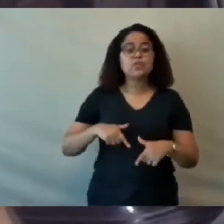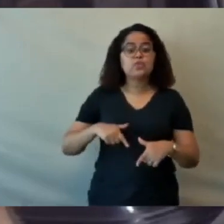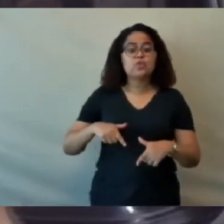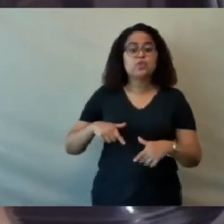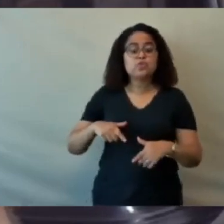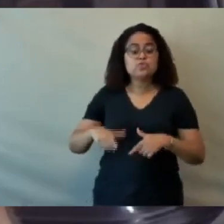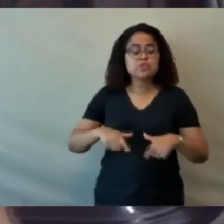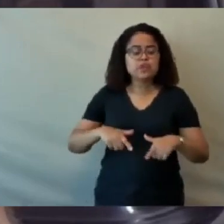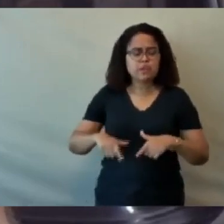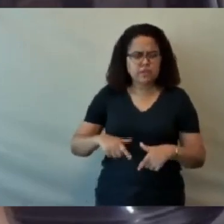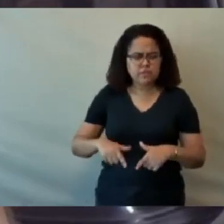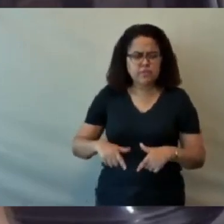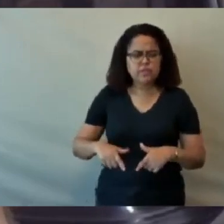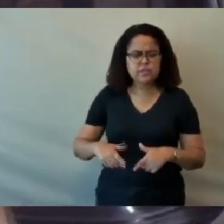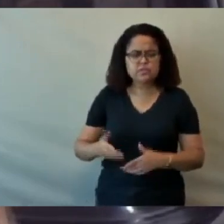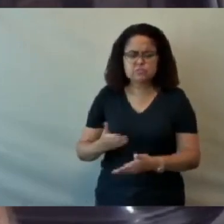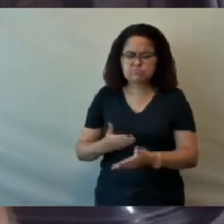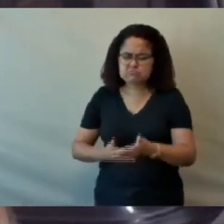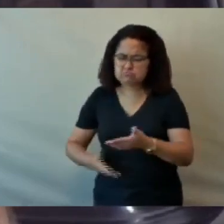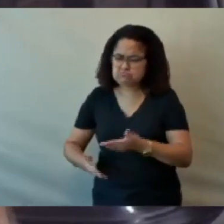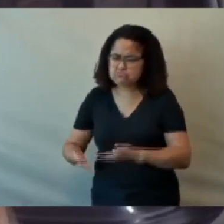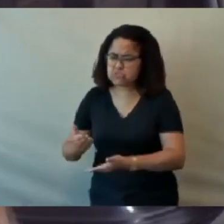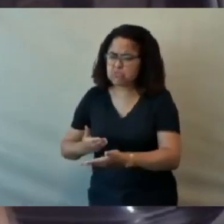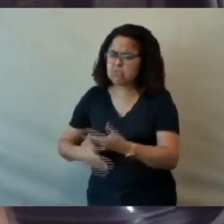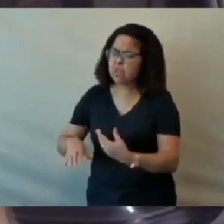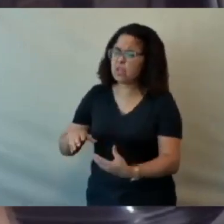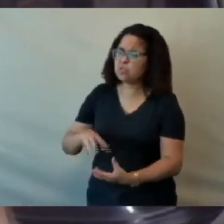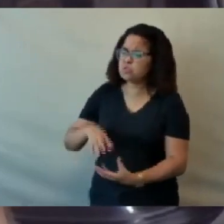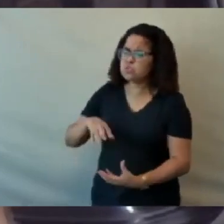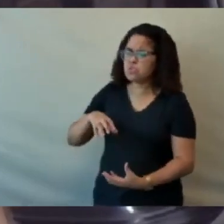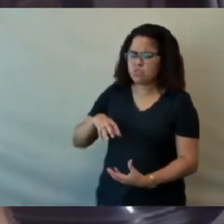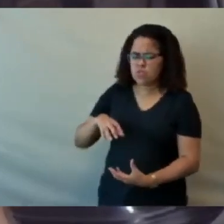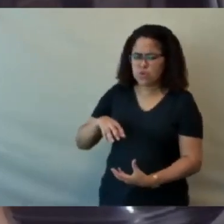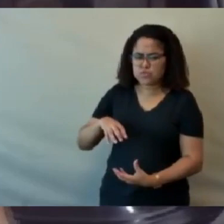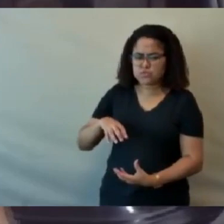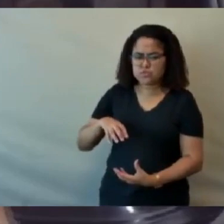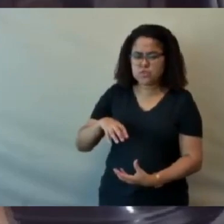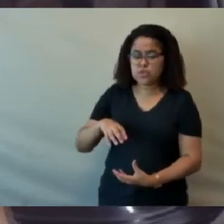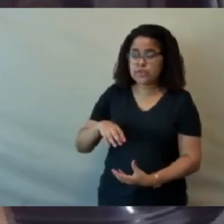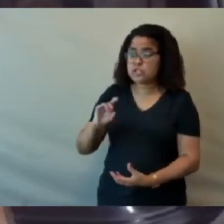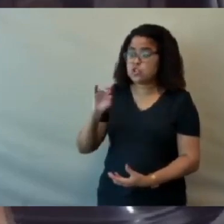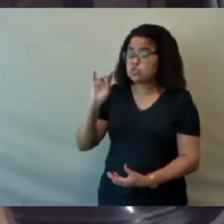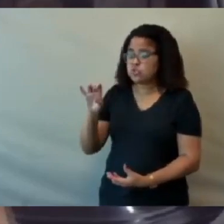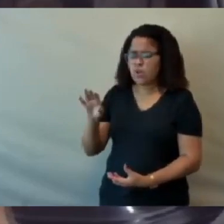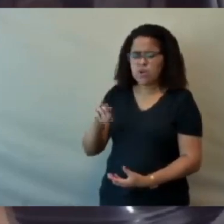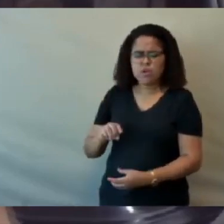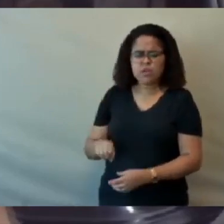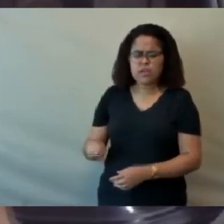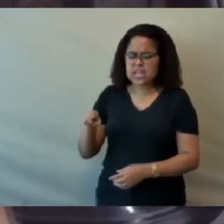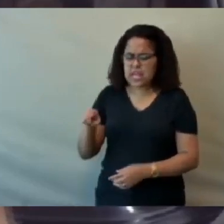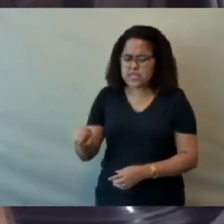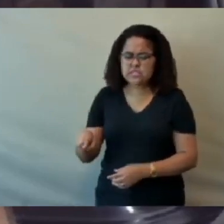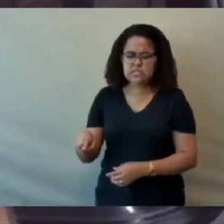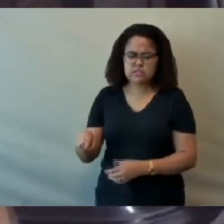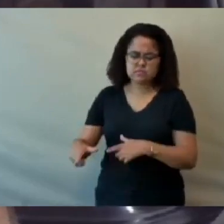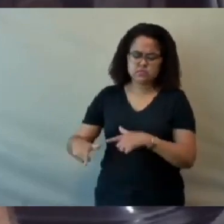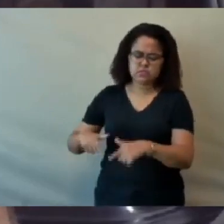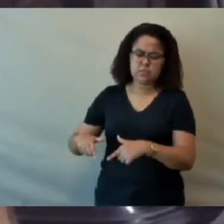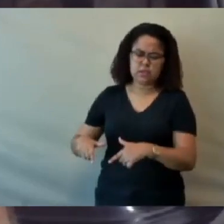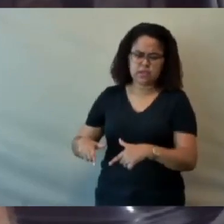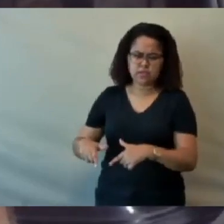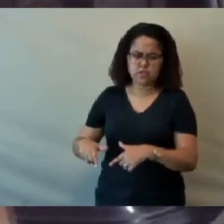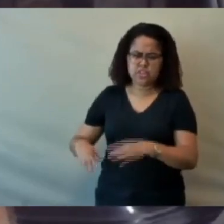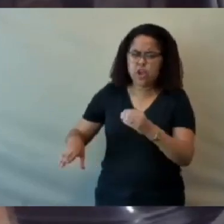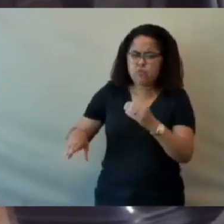cuidar dos idosos, seja aquele serviço que ela faça, seja um serviço de fazer almoço, fazer